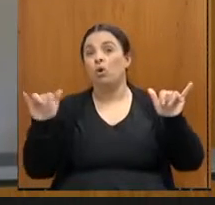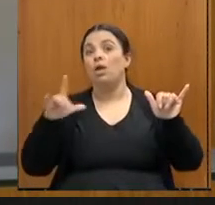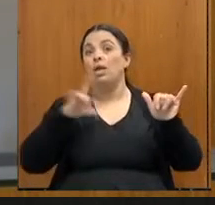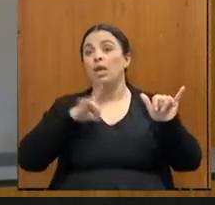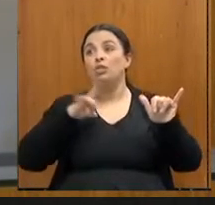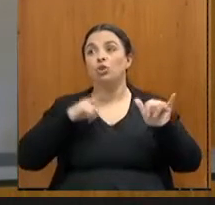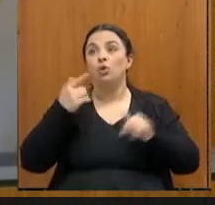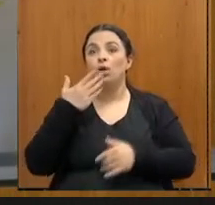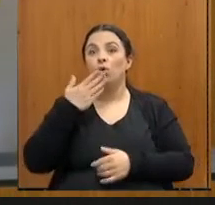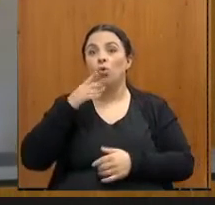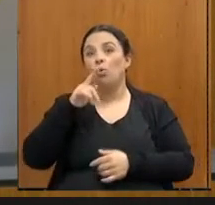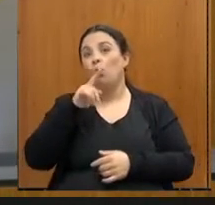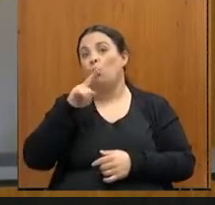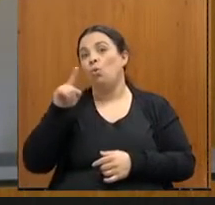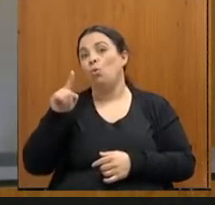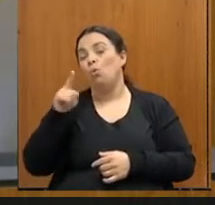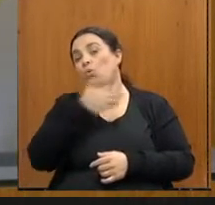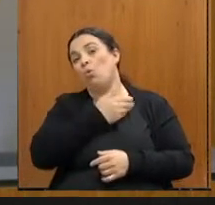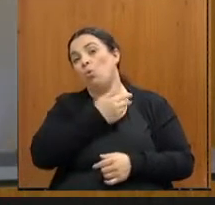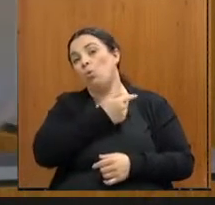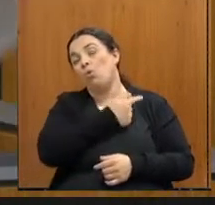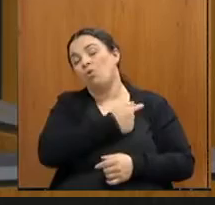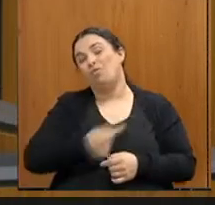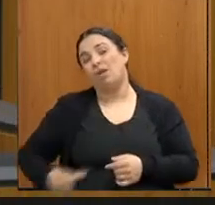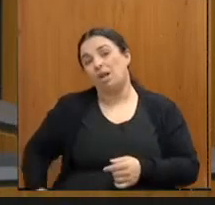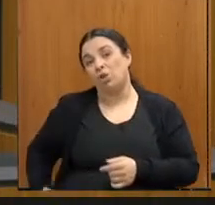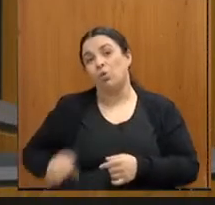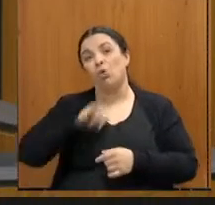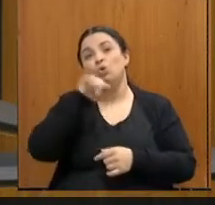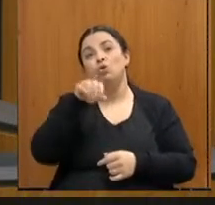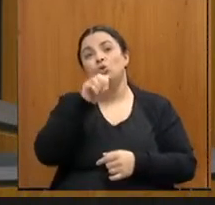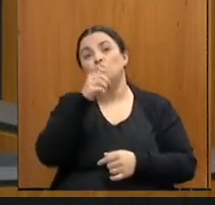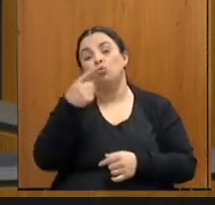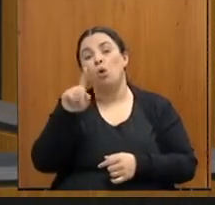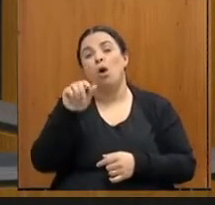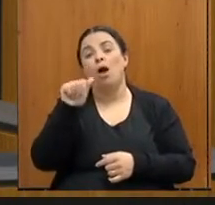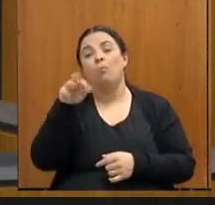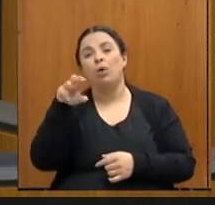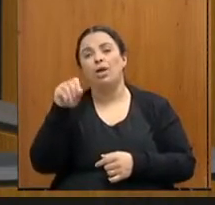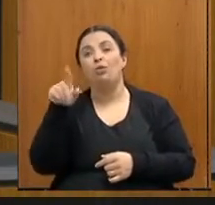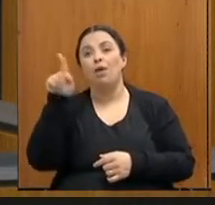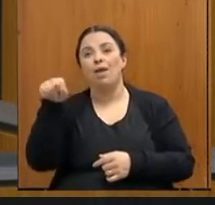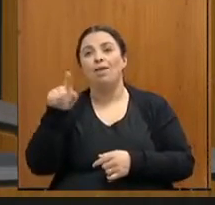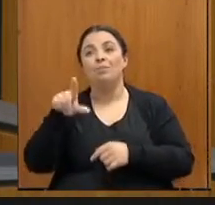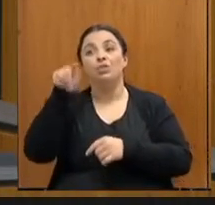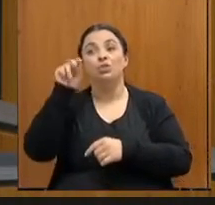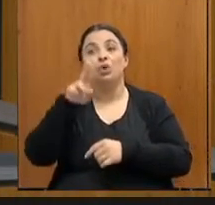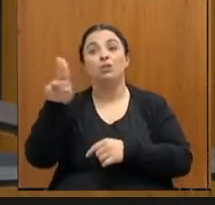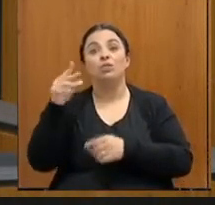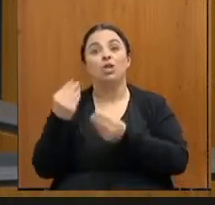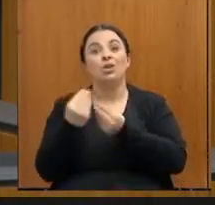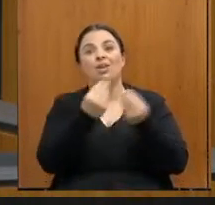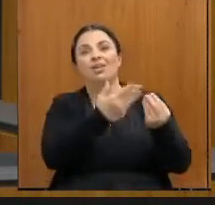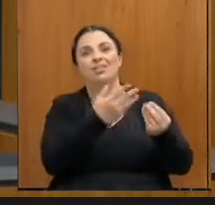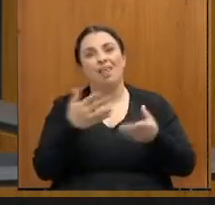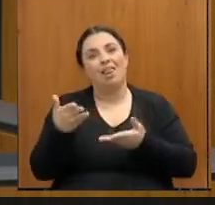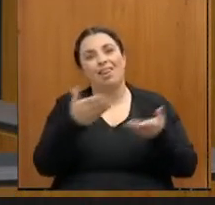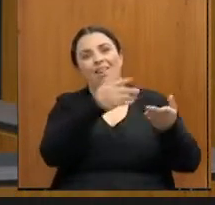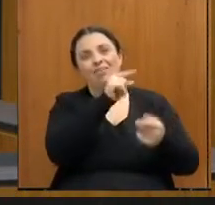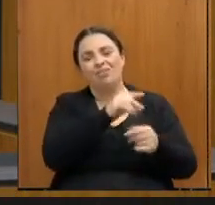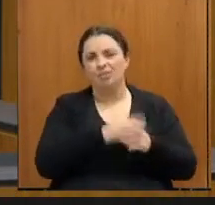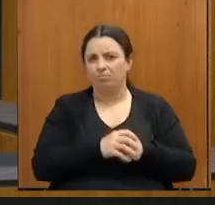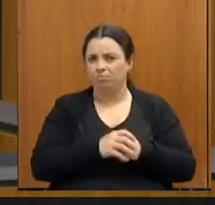Governador por João Amoedo que era na época presidente do partido novo essas informações elas são reais elas